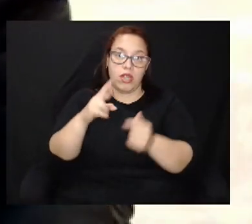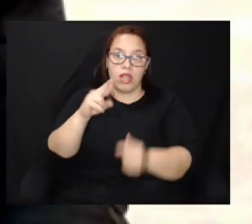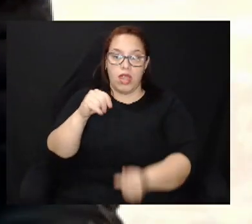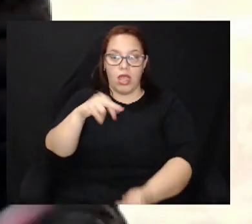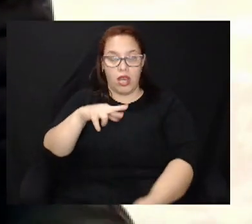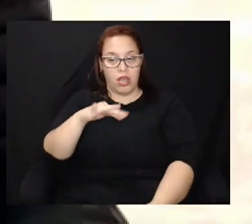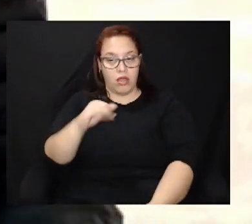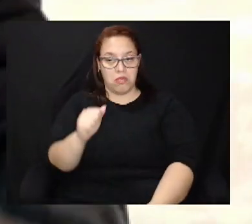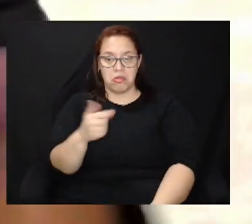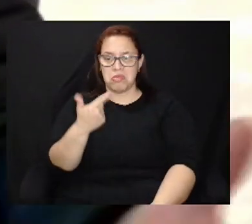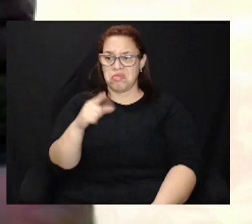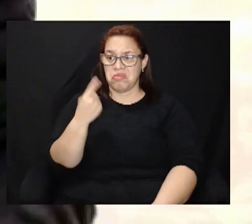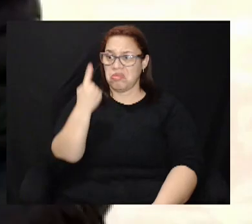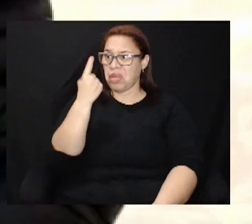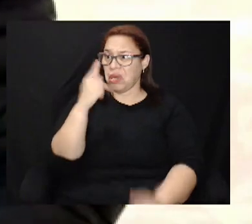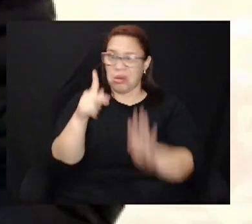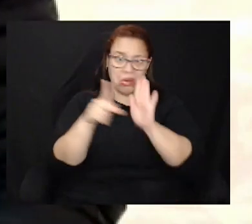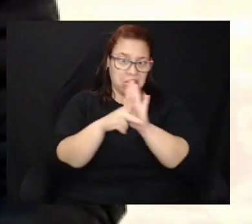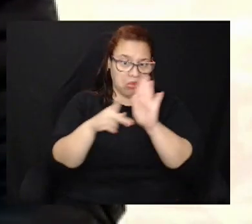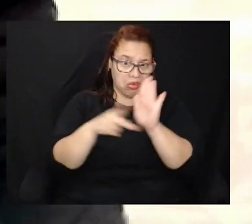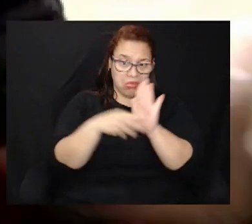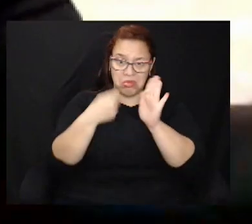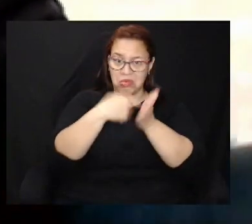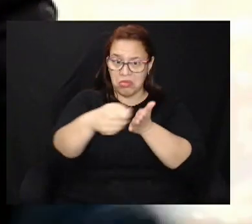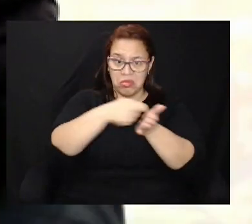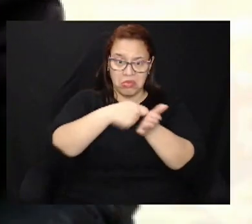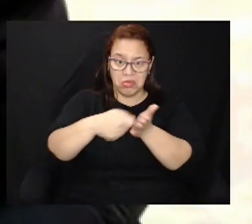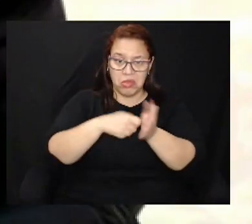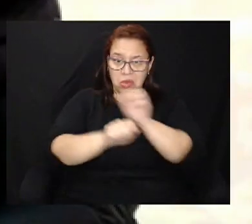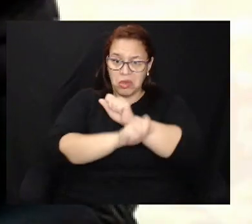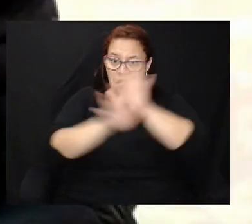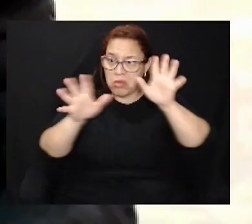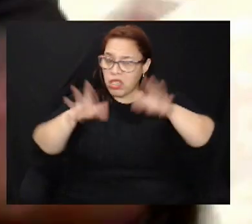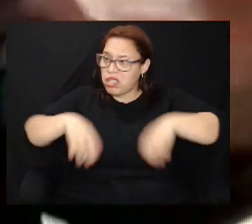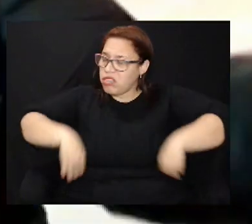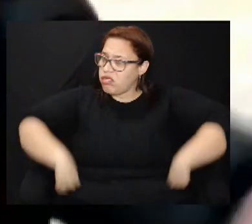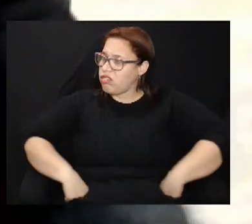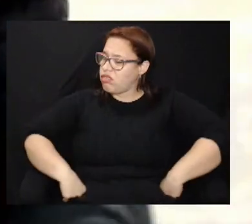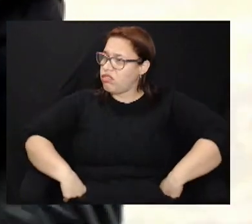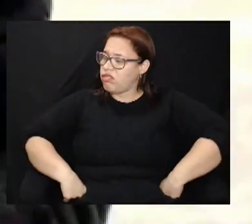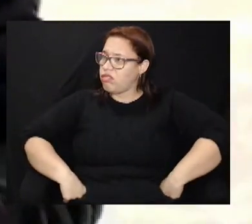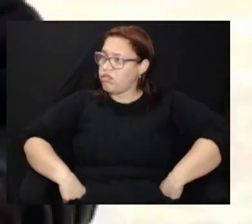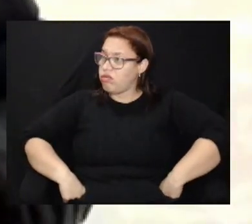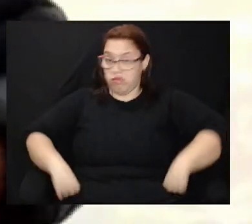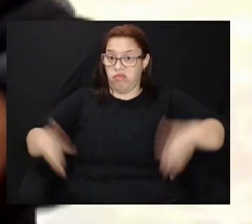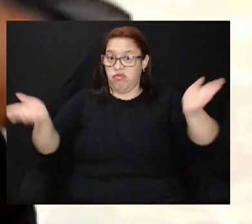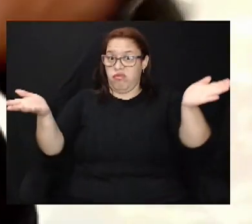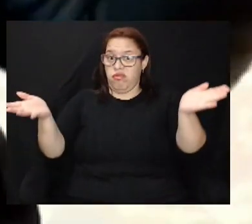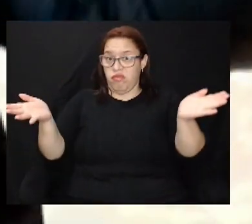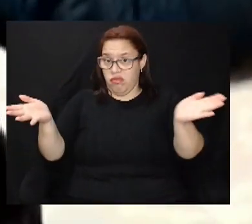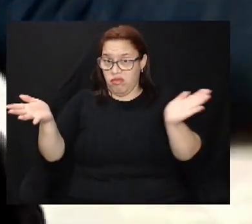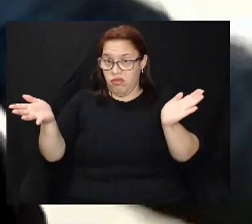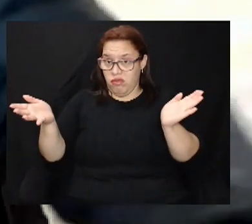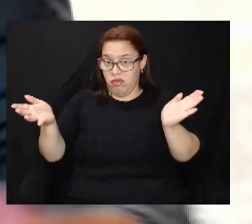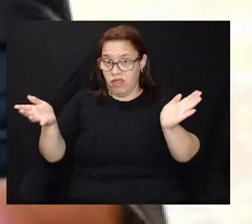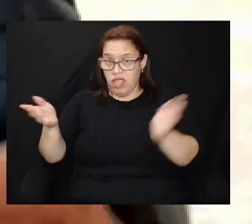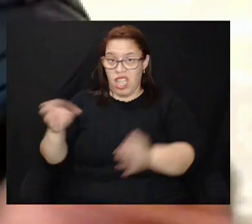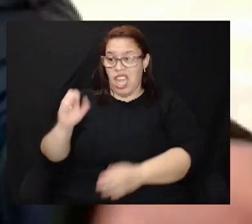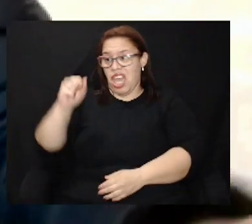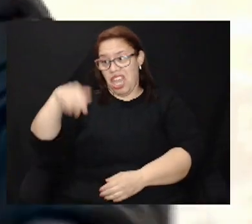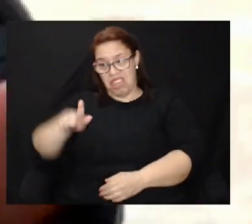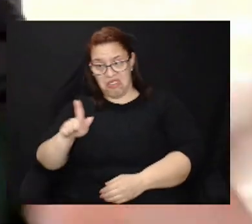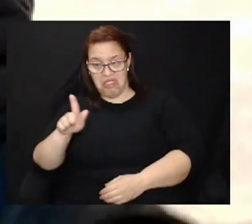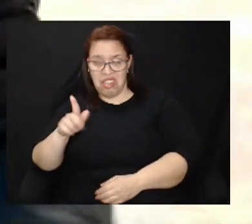um projeto colocado com transparência. Se fala muito, vamos às ONGs, vamos falar em fundo